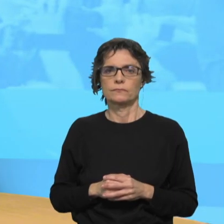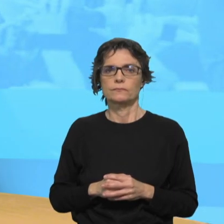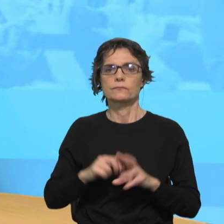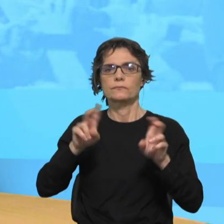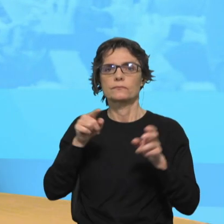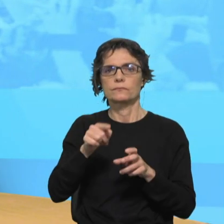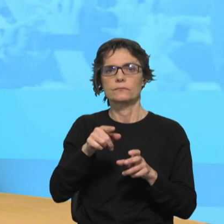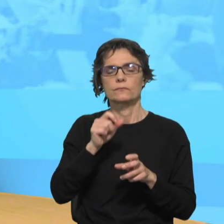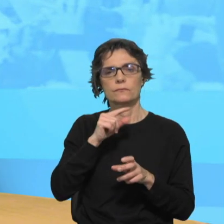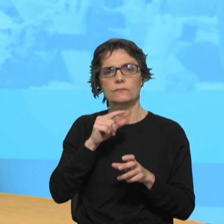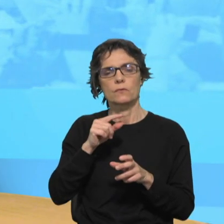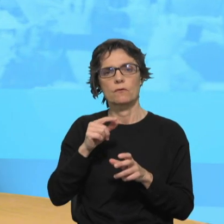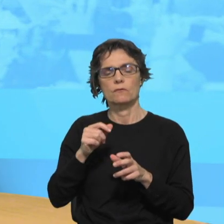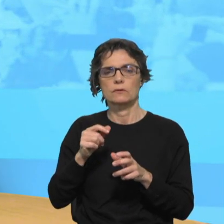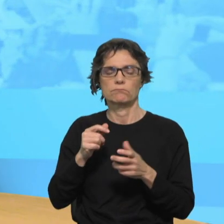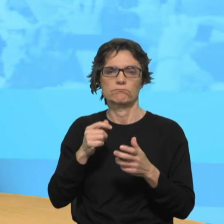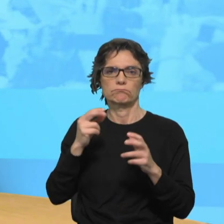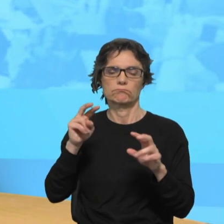Temas que pode acompanhar em